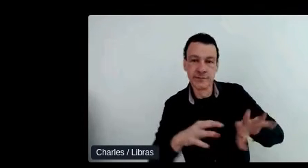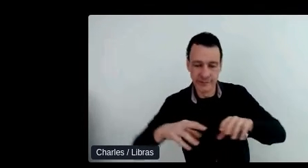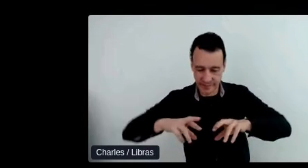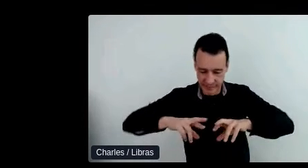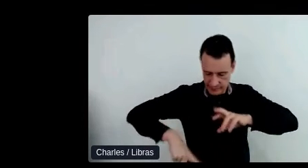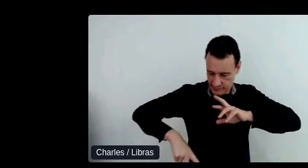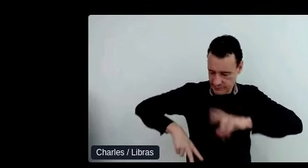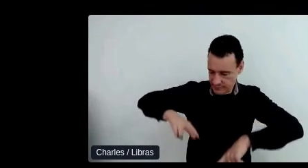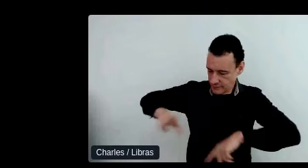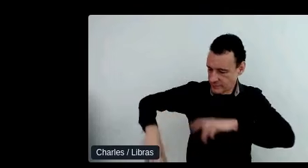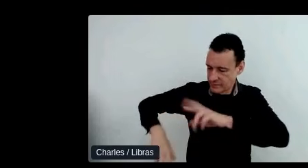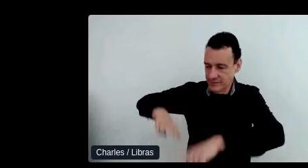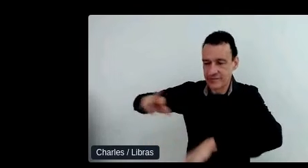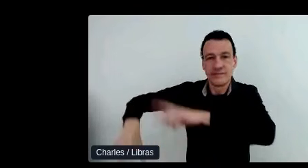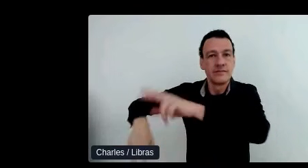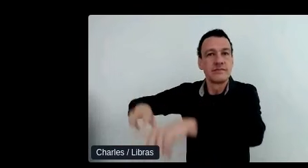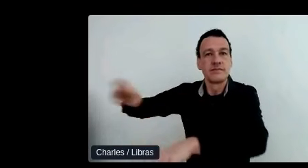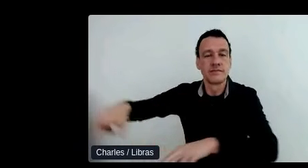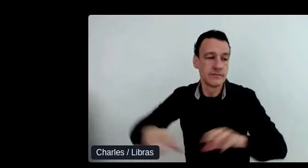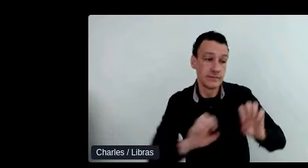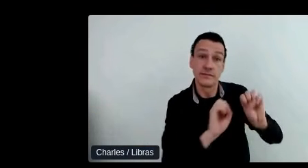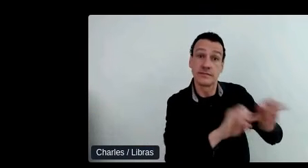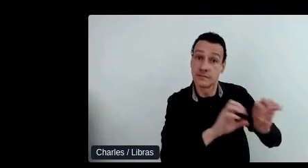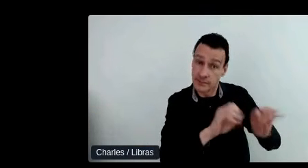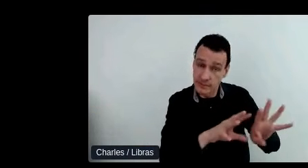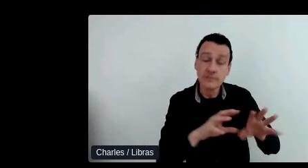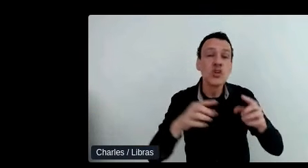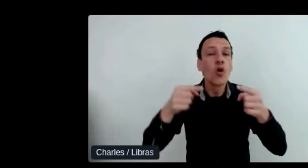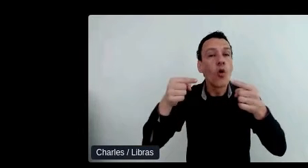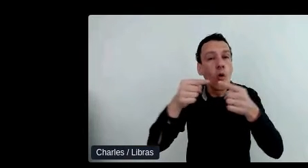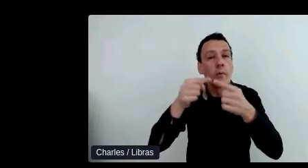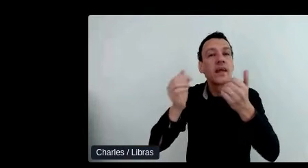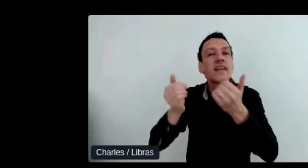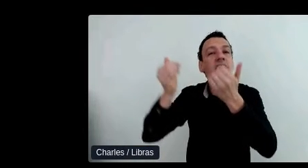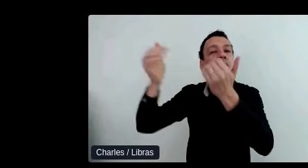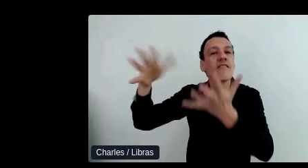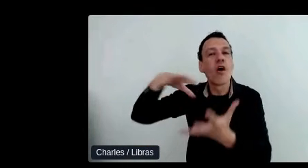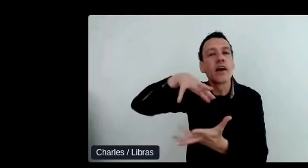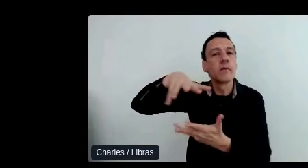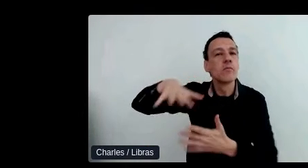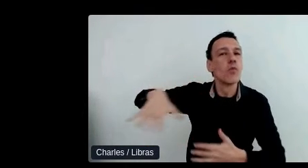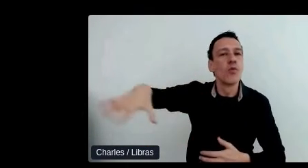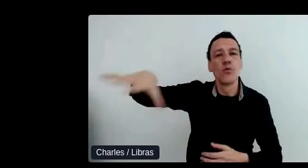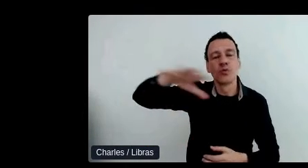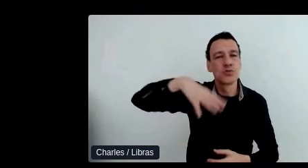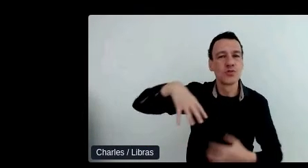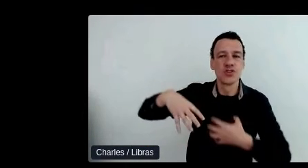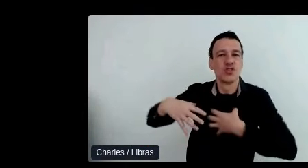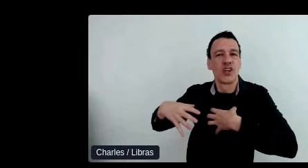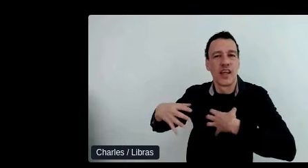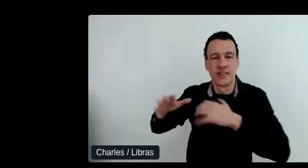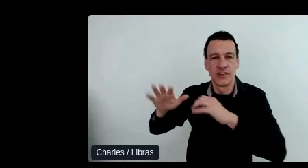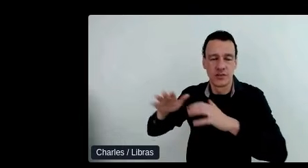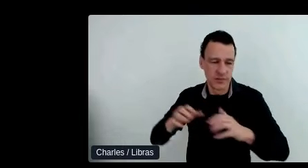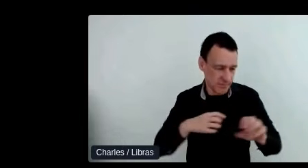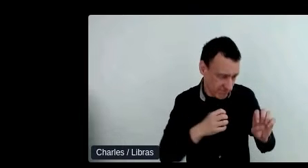possibilidades que reflitam realmente o mundo, ou seja, o viés cognitivo, como alguém que esteja criando essa base de conhecimento pode ter